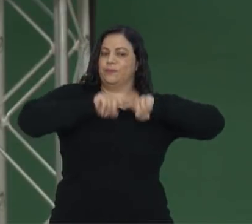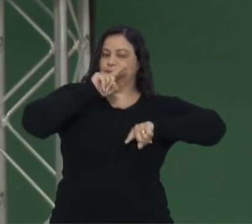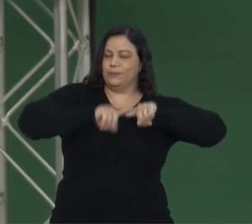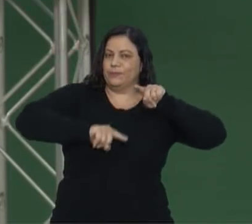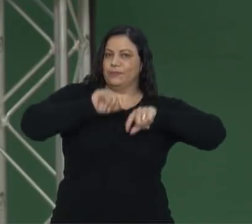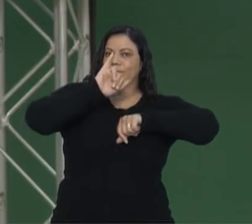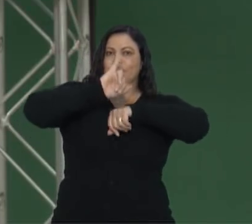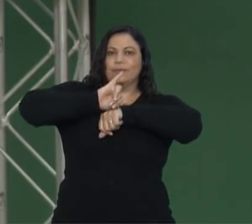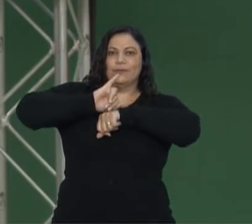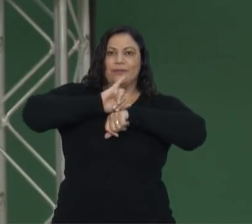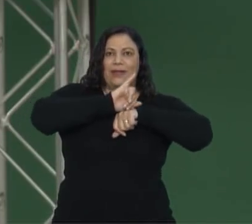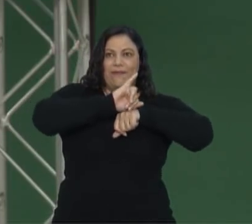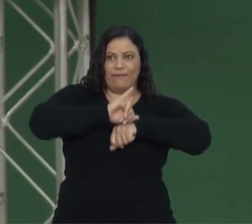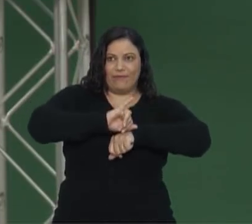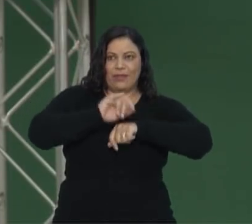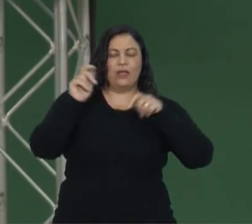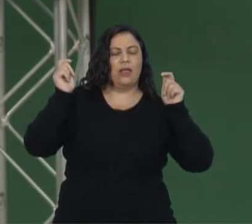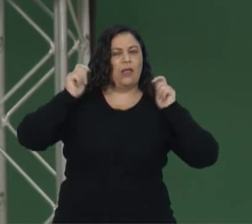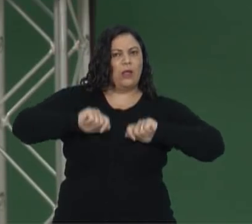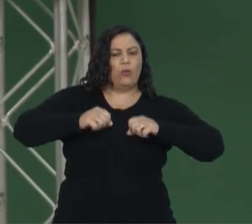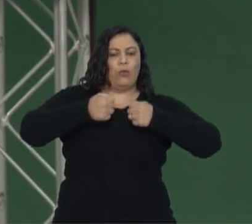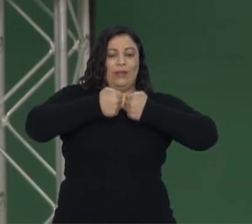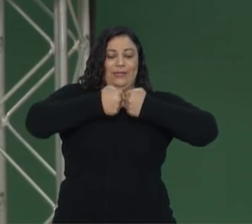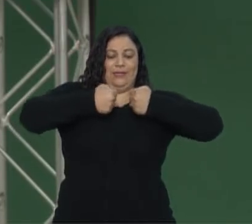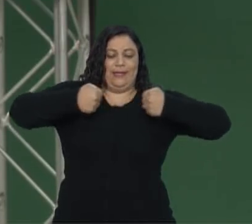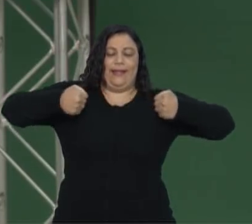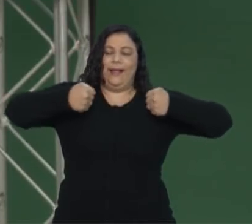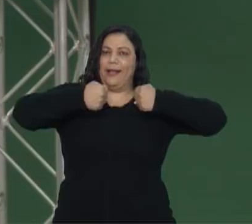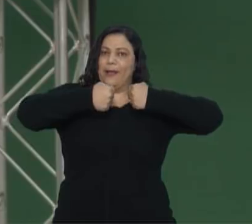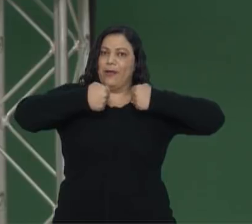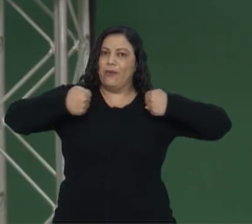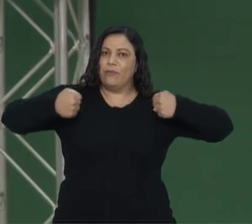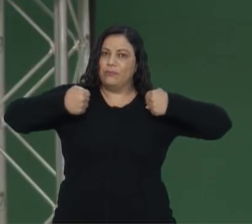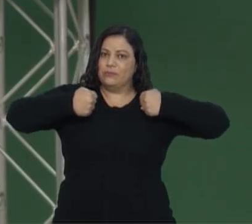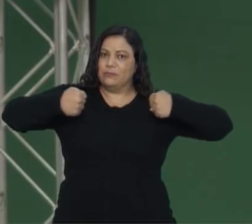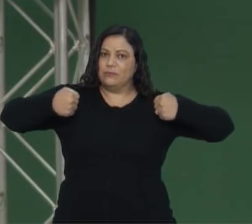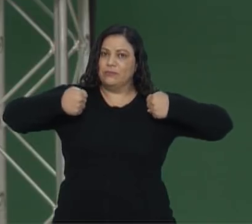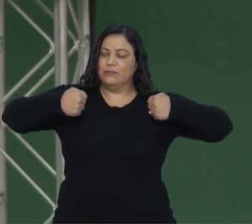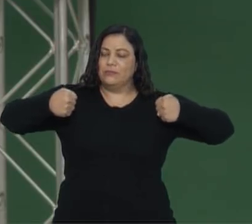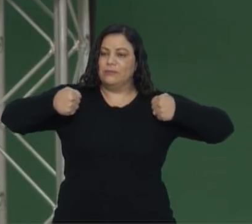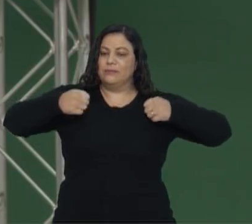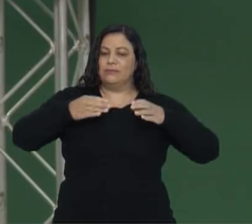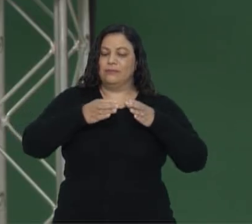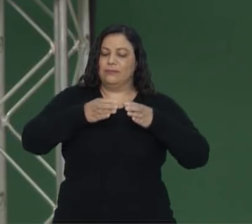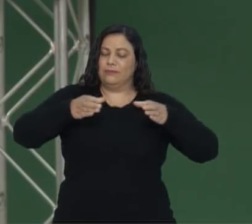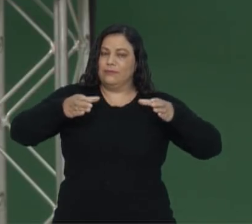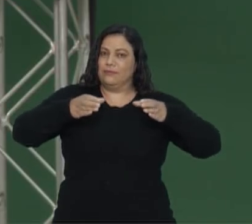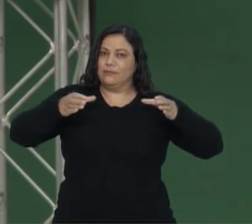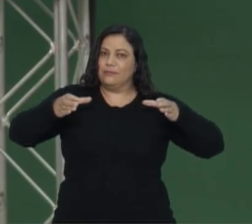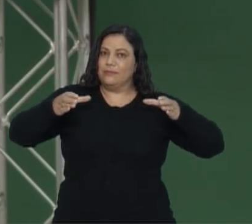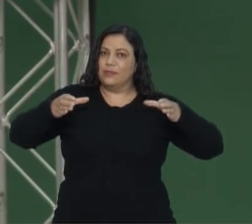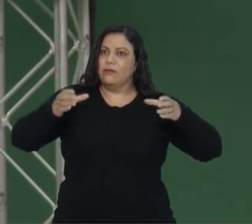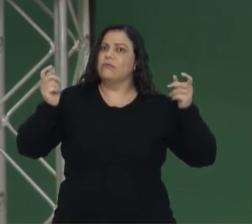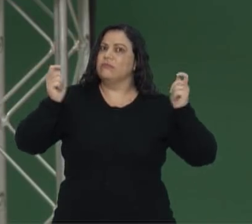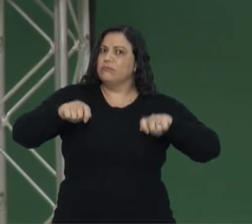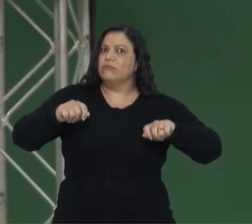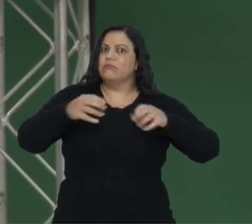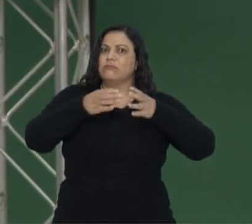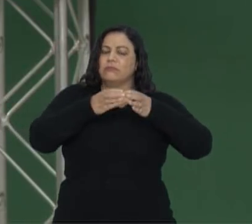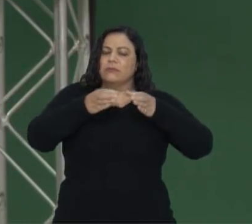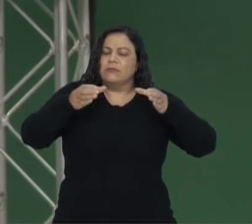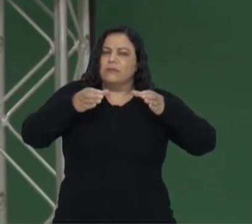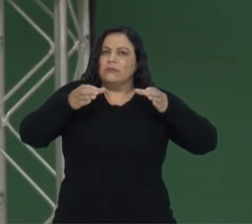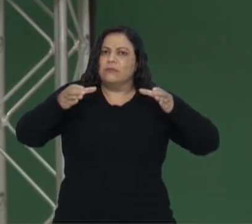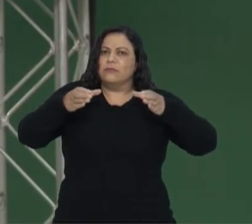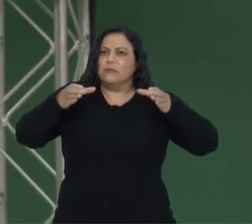ferro, que é um bom condutor, ele dilata, ele aumenta o seu volume, ele aumenta de tamanho. Se ele